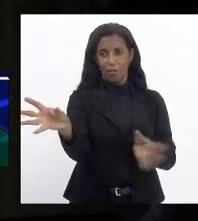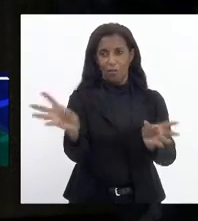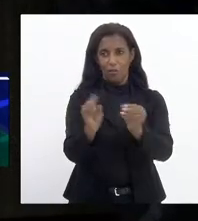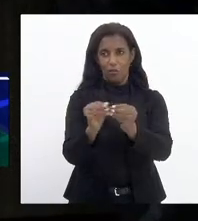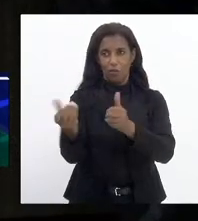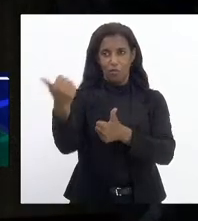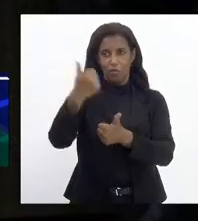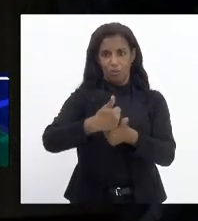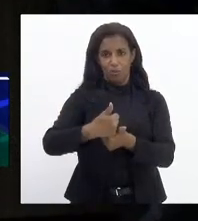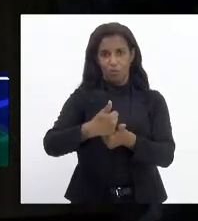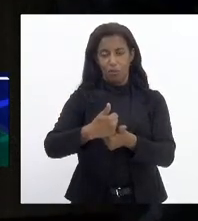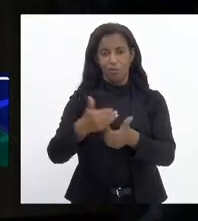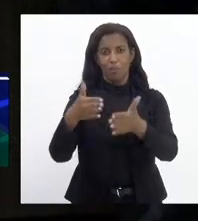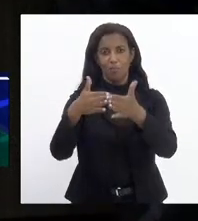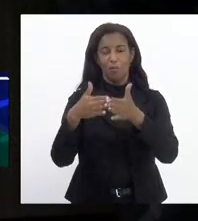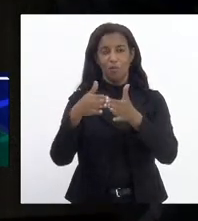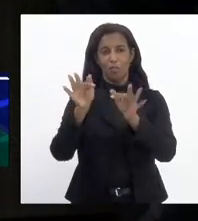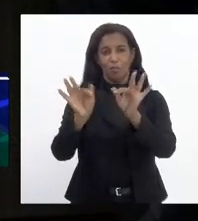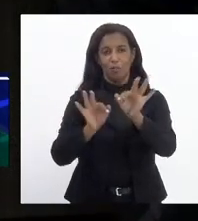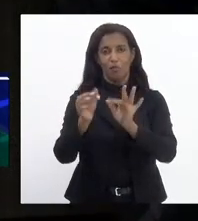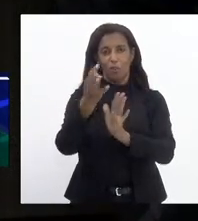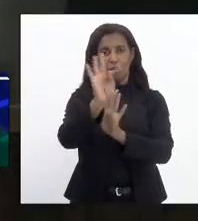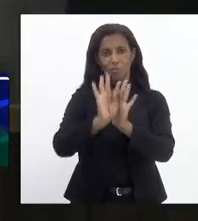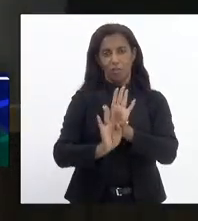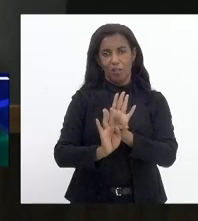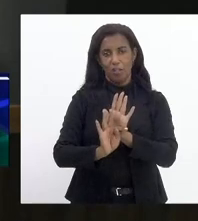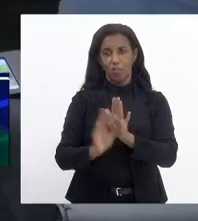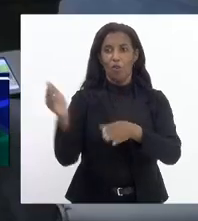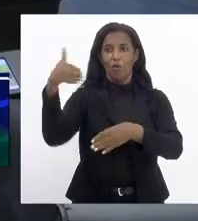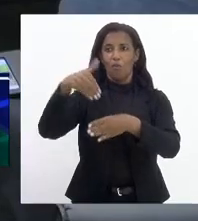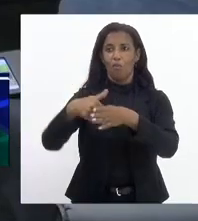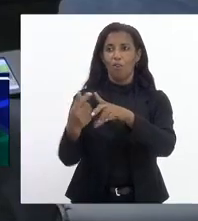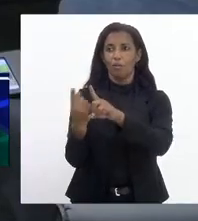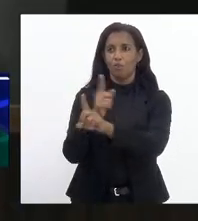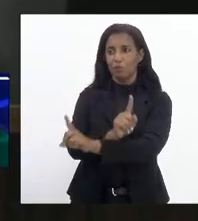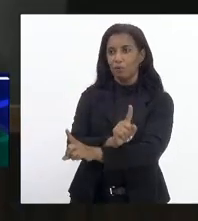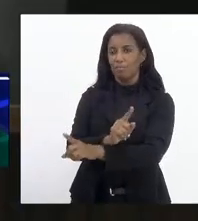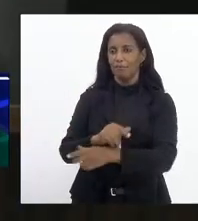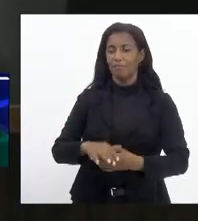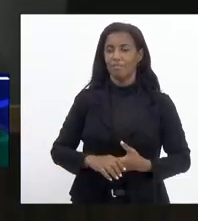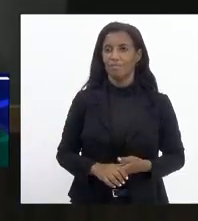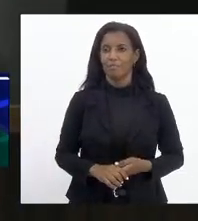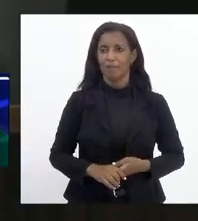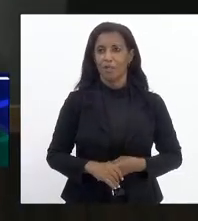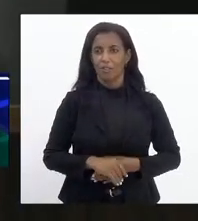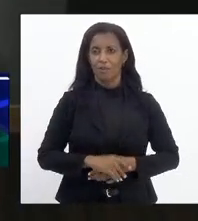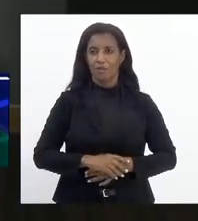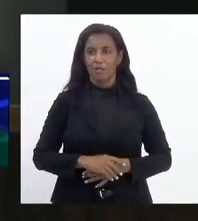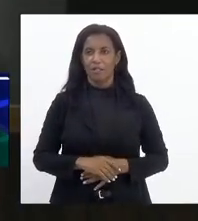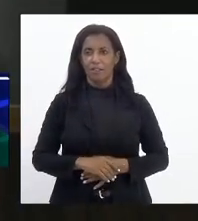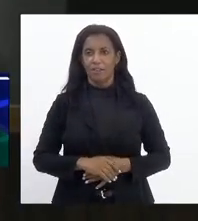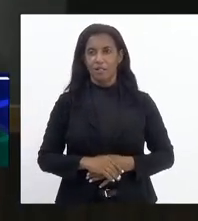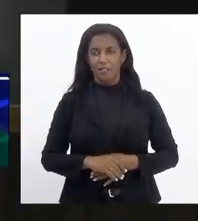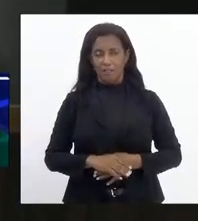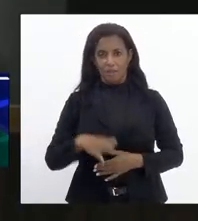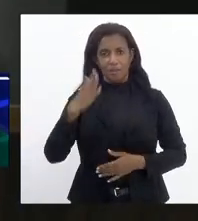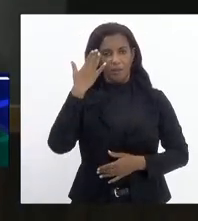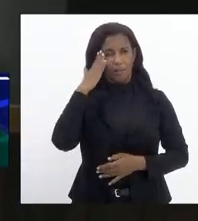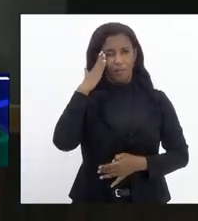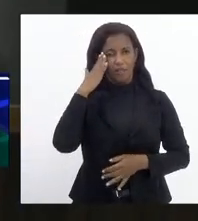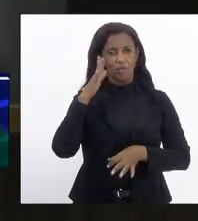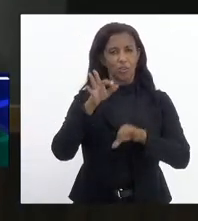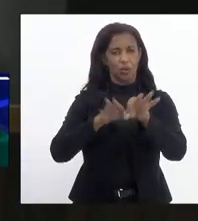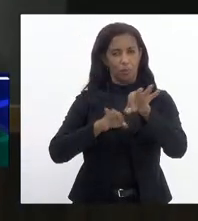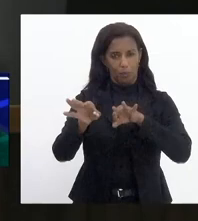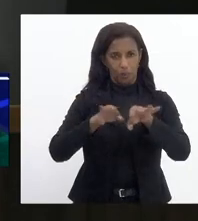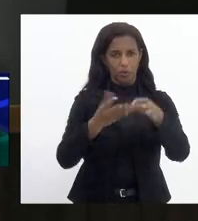por substitutivo e pedindo forma final de redação, presidente. Voto divergente. Deixa eu só... Eu entendi que o projeto vai ser autorizativo,